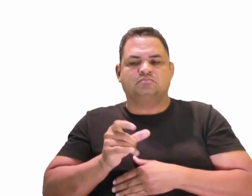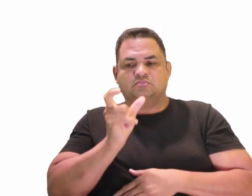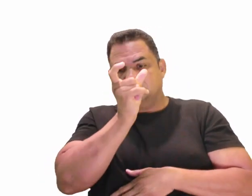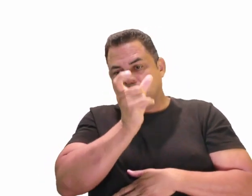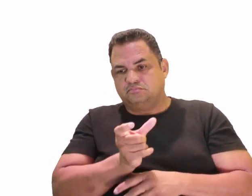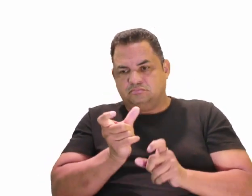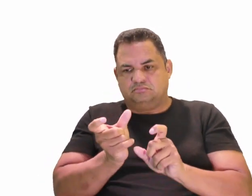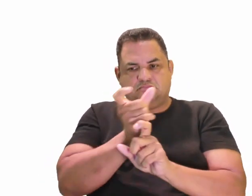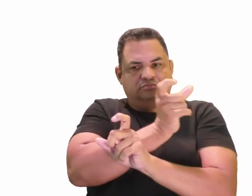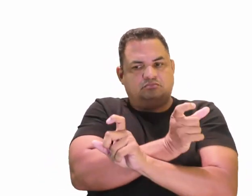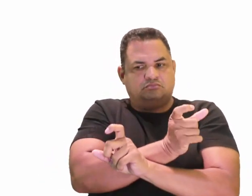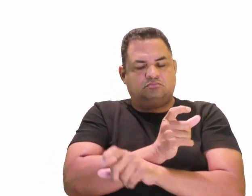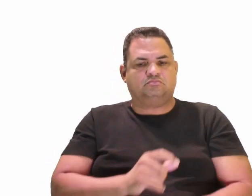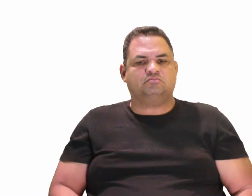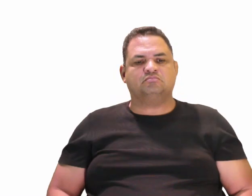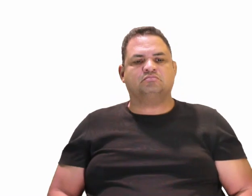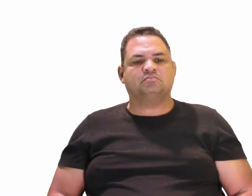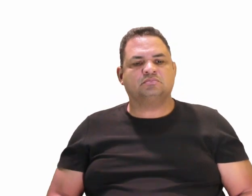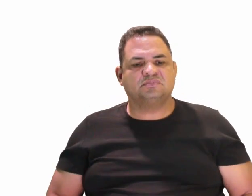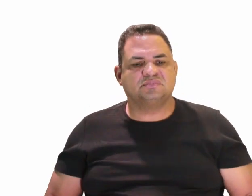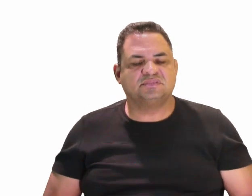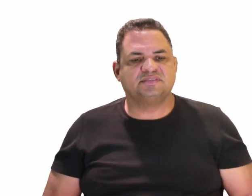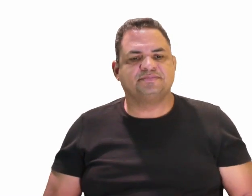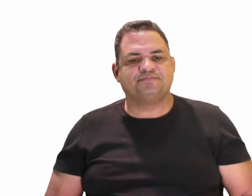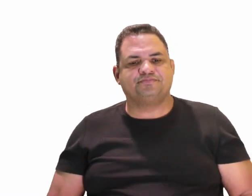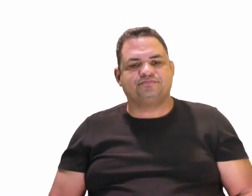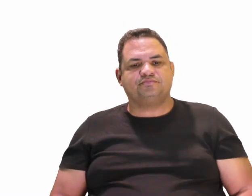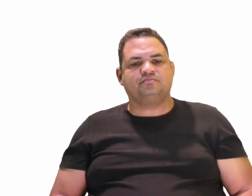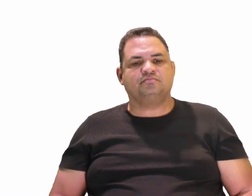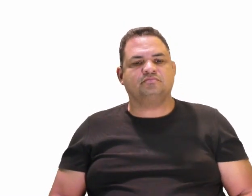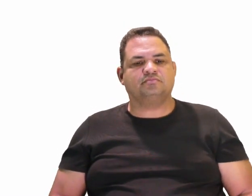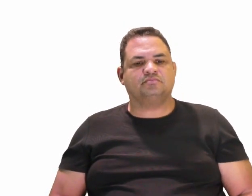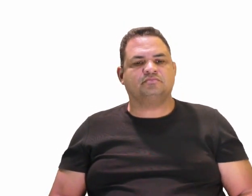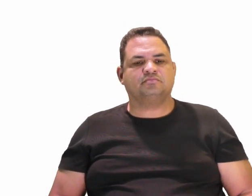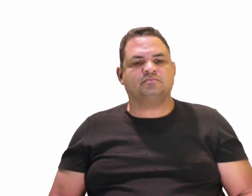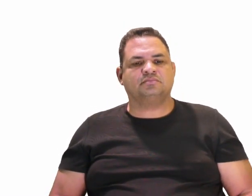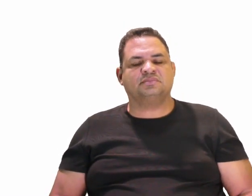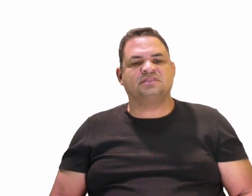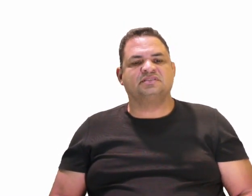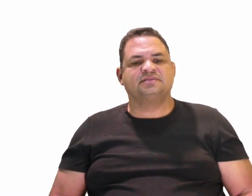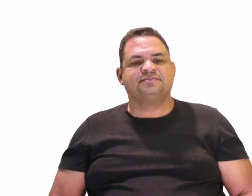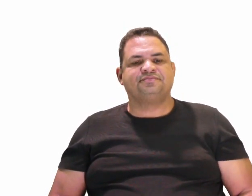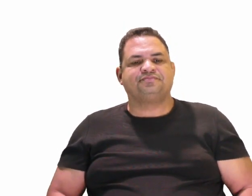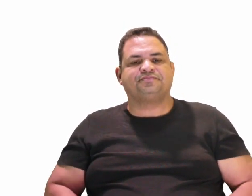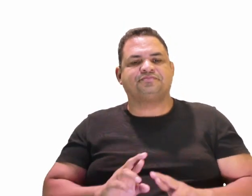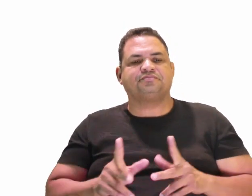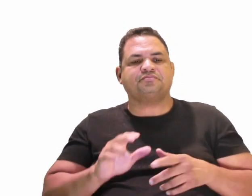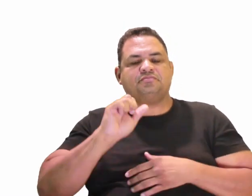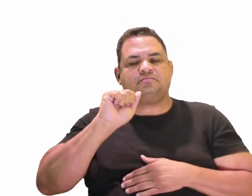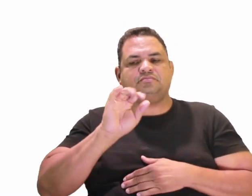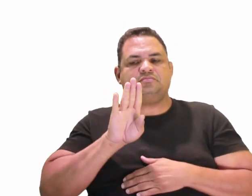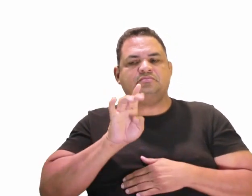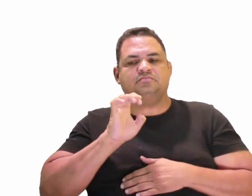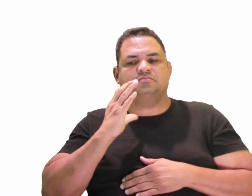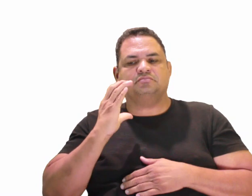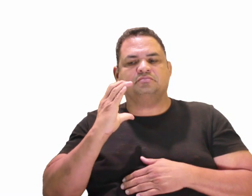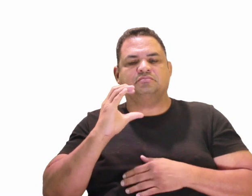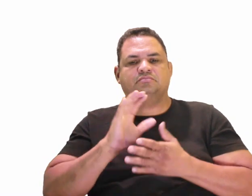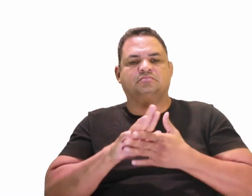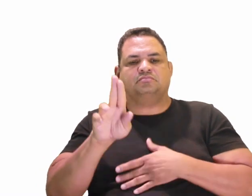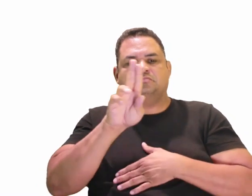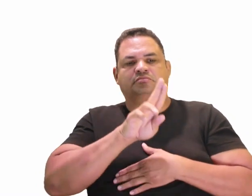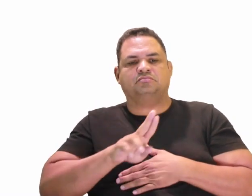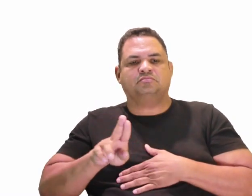frente. Então, sobra A, B e C, e você deveria agora... O que queria diferenciar entre A, B e C é justamente o